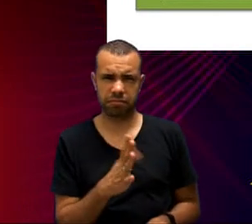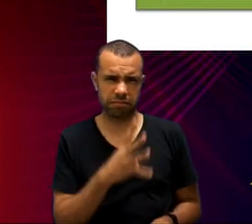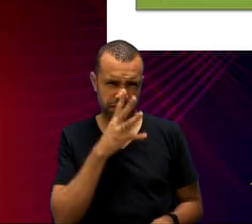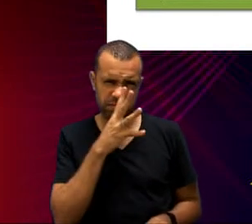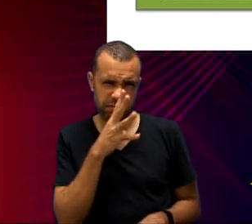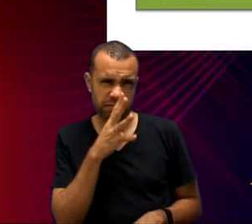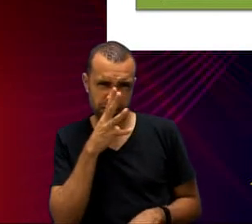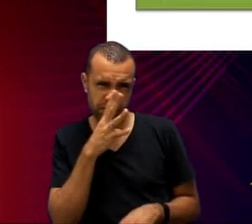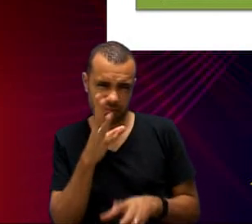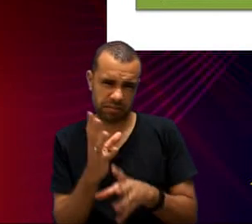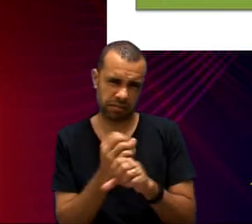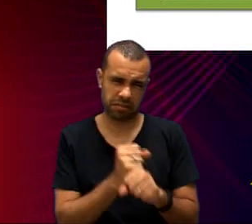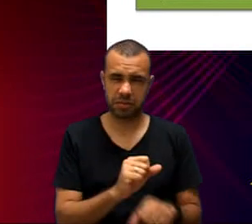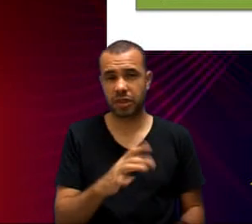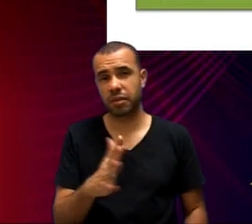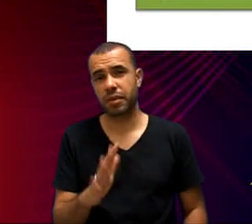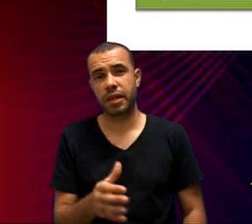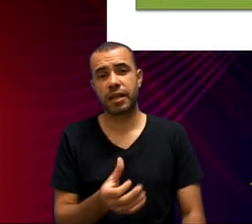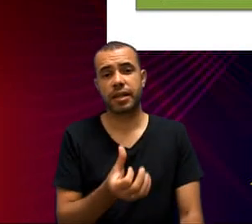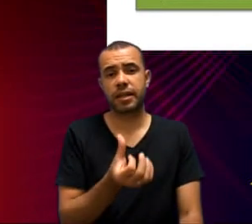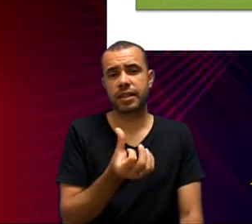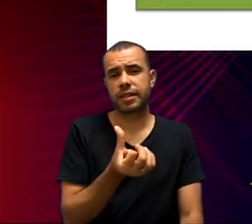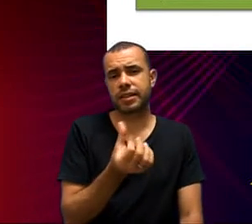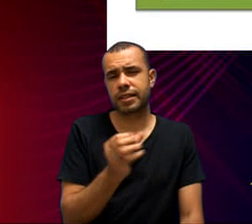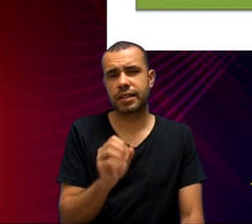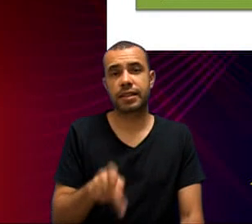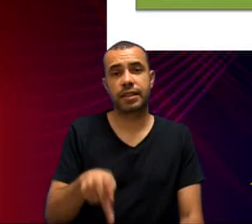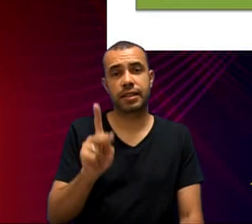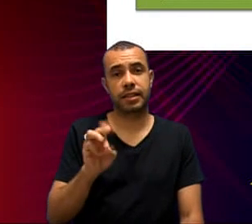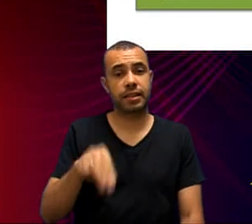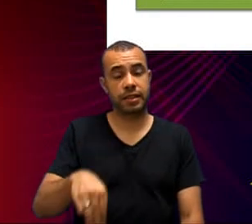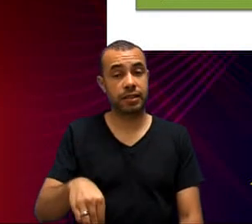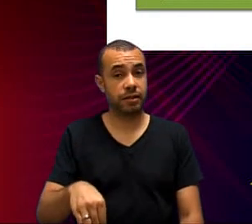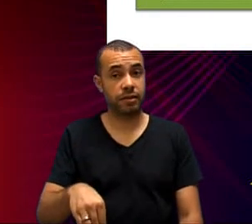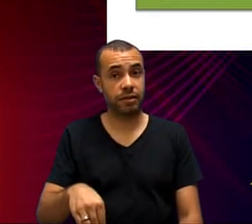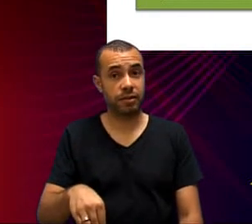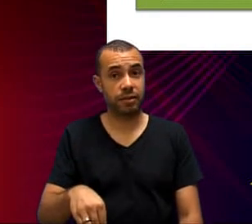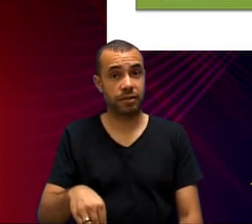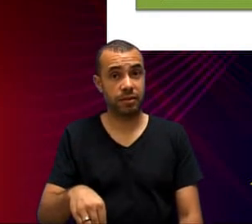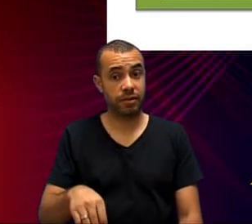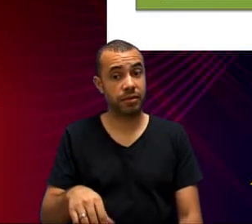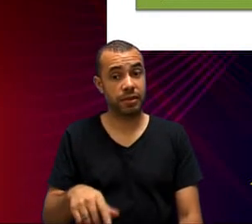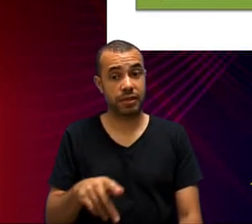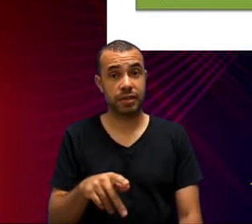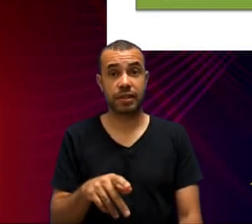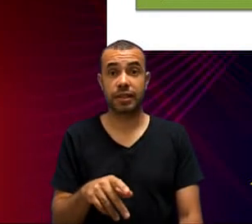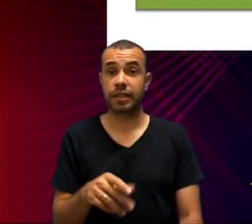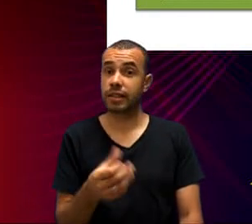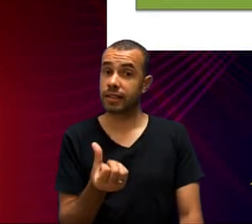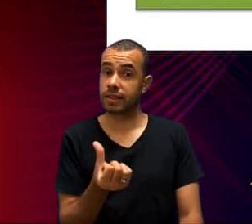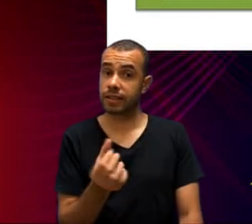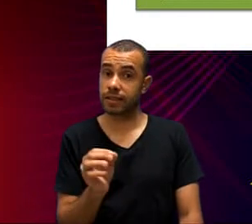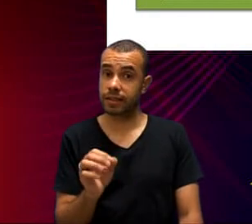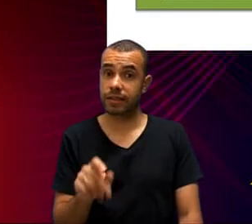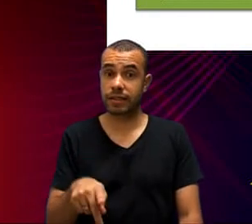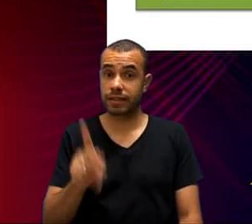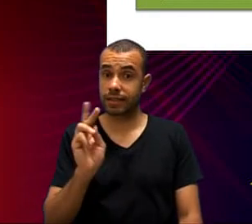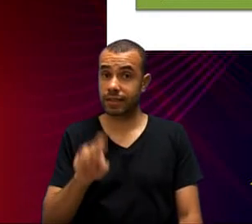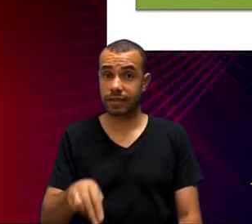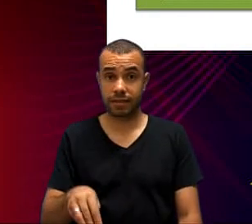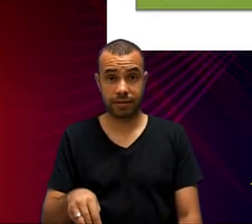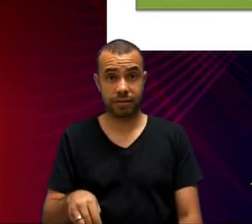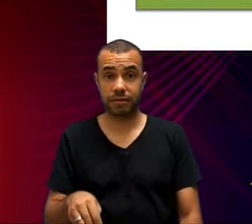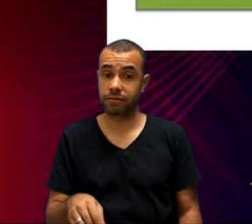de 60 quilômetros de vias. Não é 60, é muita coisa que poderia